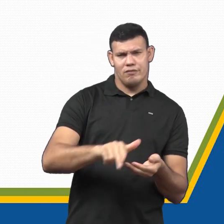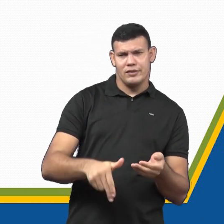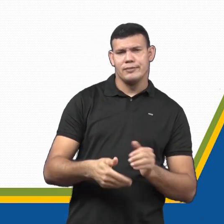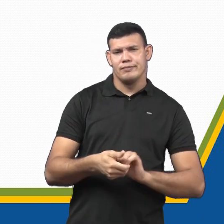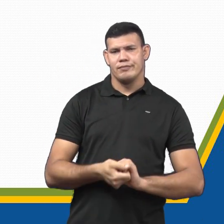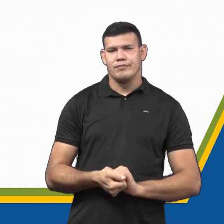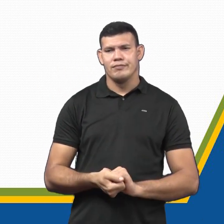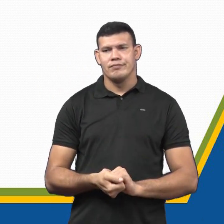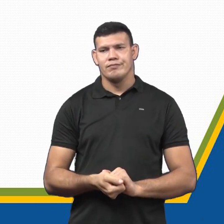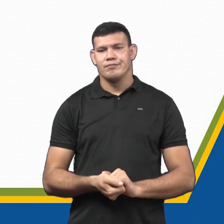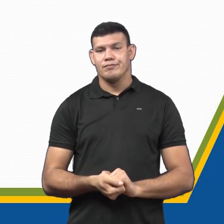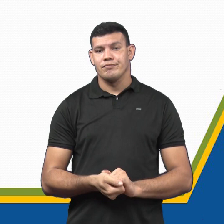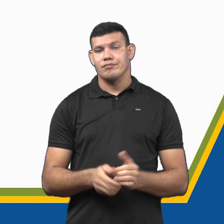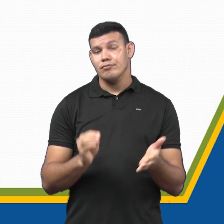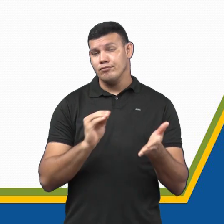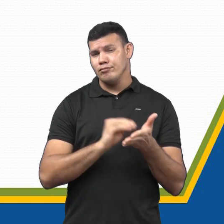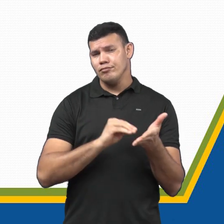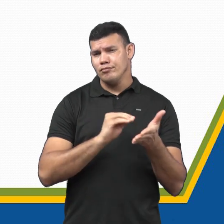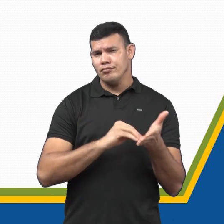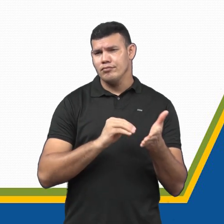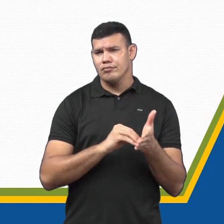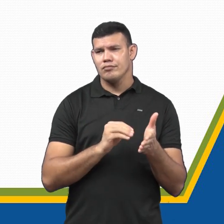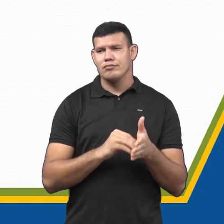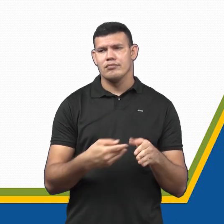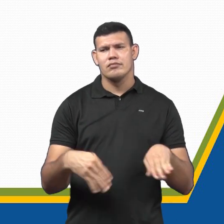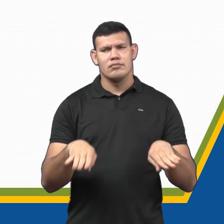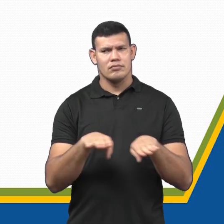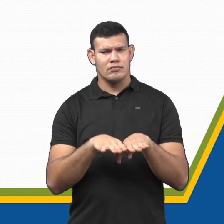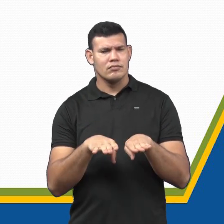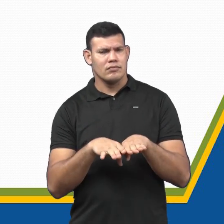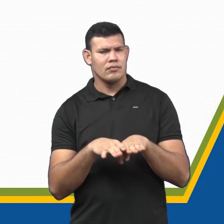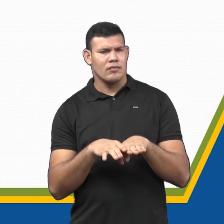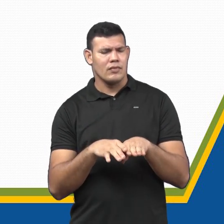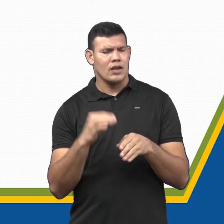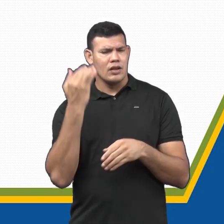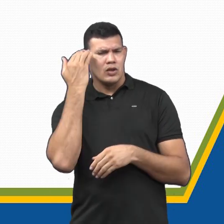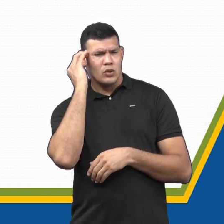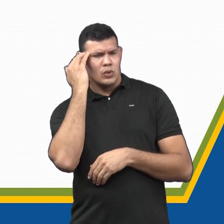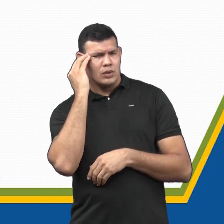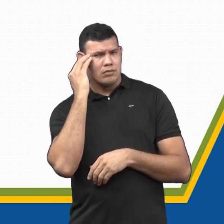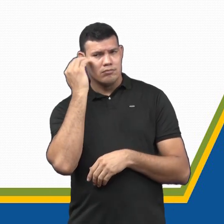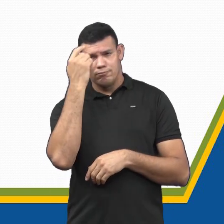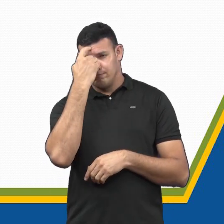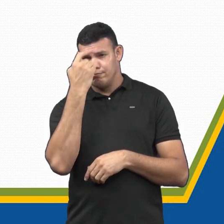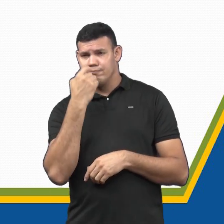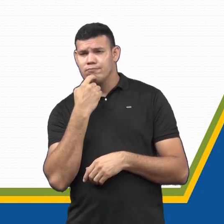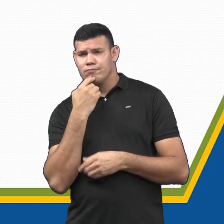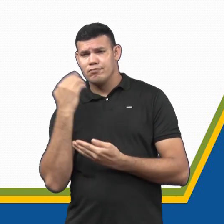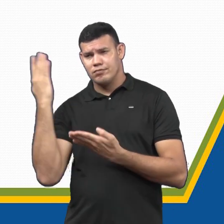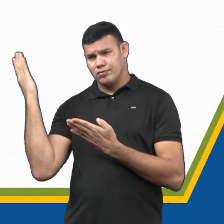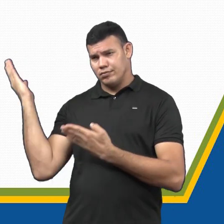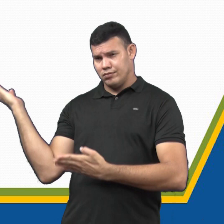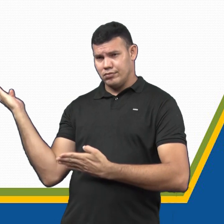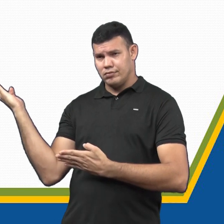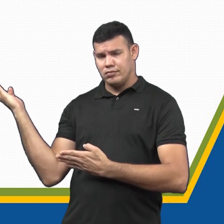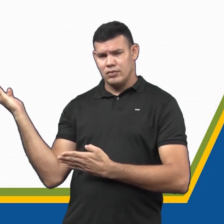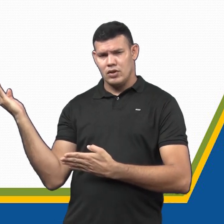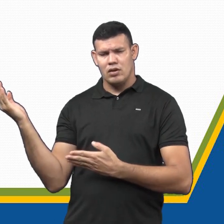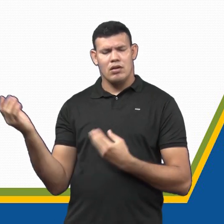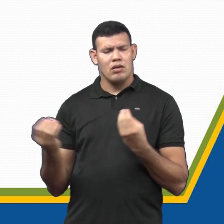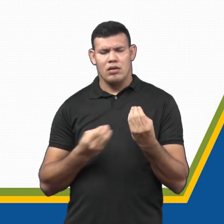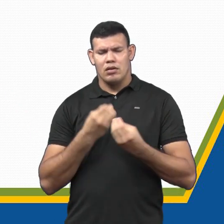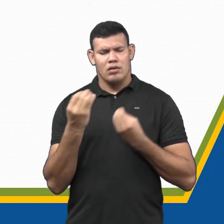negativo. E eu coloquei para vocês ali 2 esquemas que ajudam só a gente entender com relação à compatibilidade